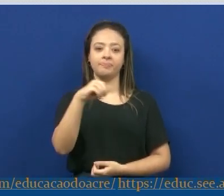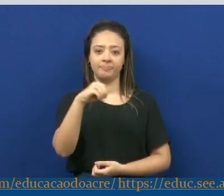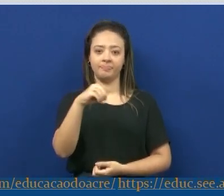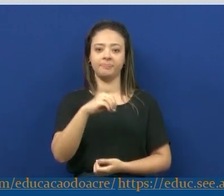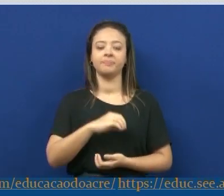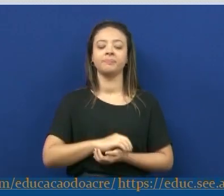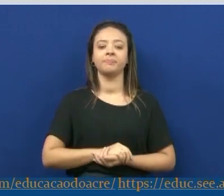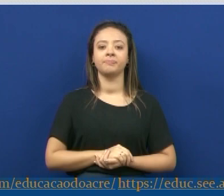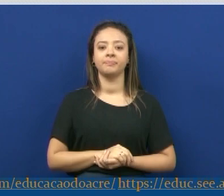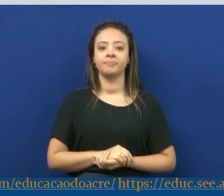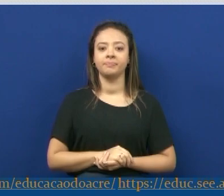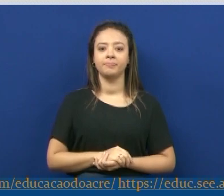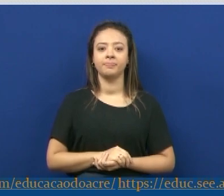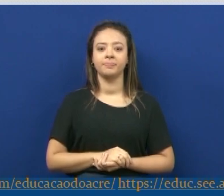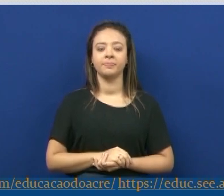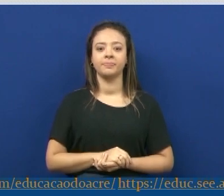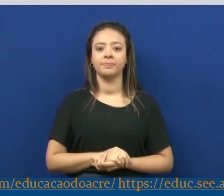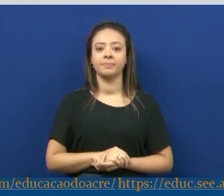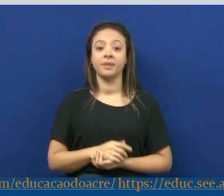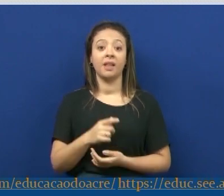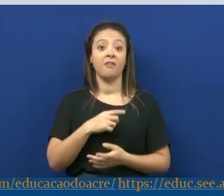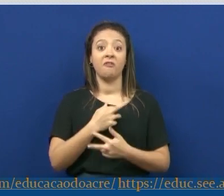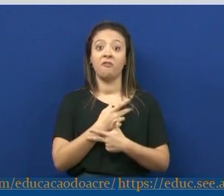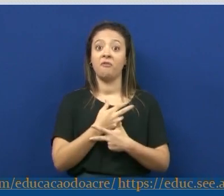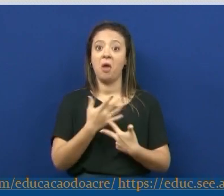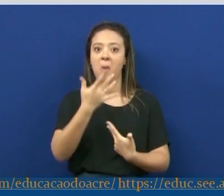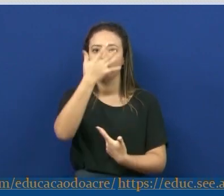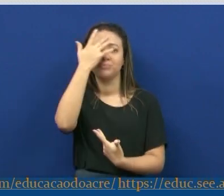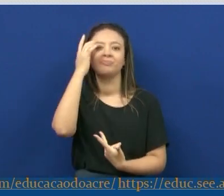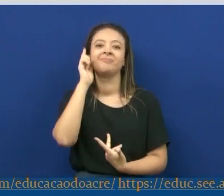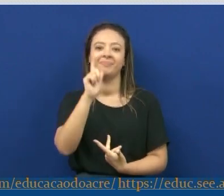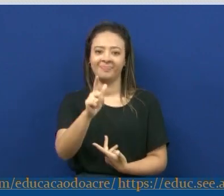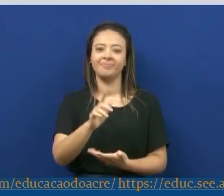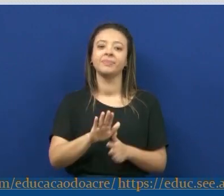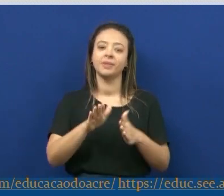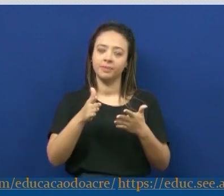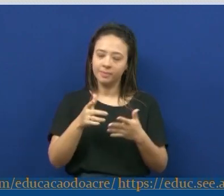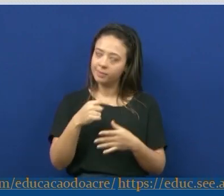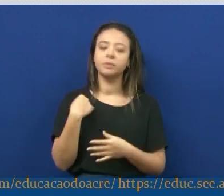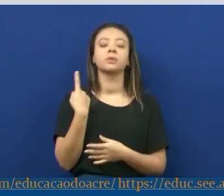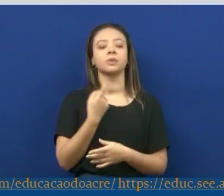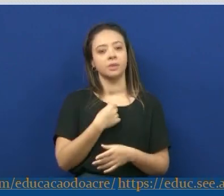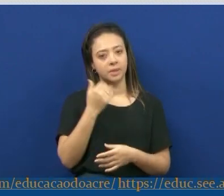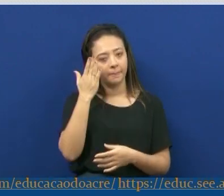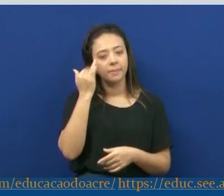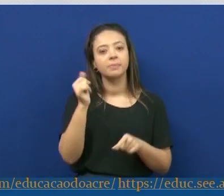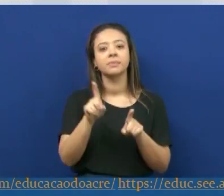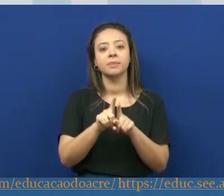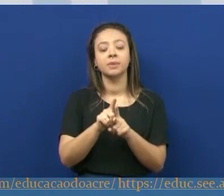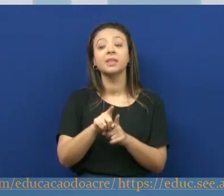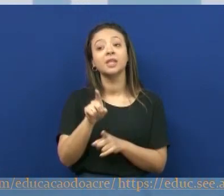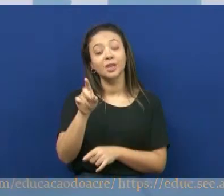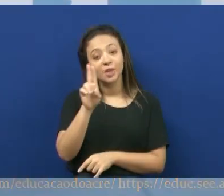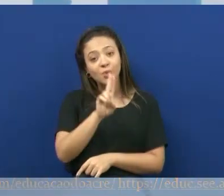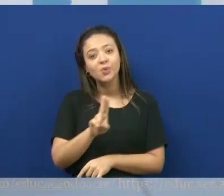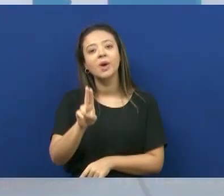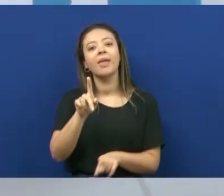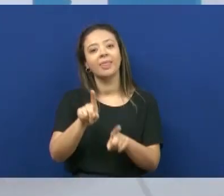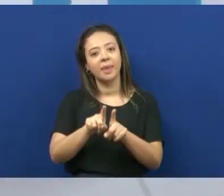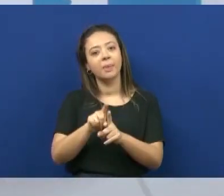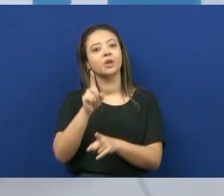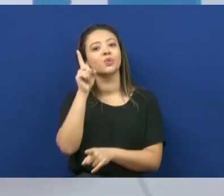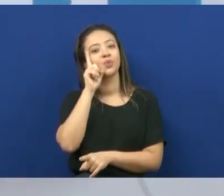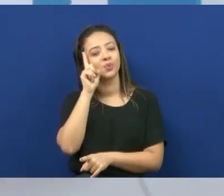nono e o décimo. Nós temos vários campeões, então nós sabemos que nós utilizamos isso no nosso dia a dia.